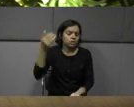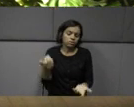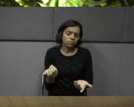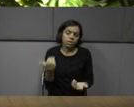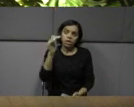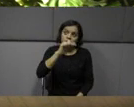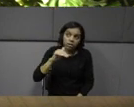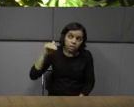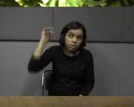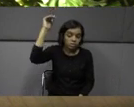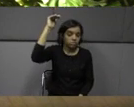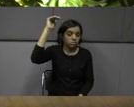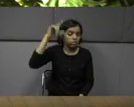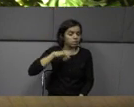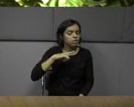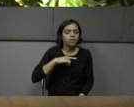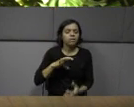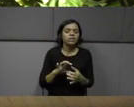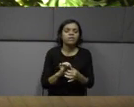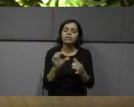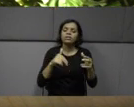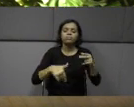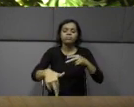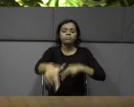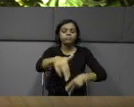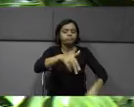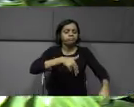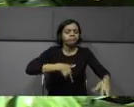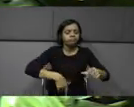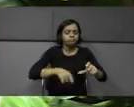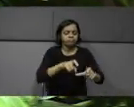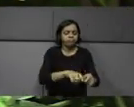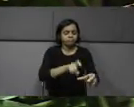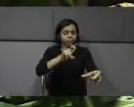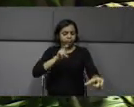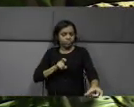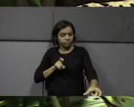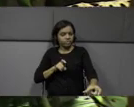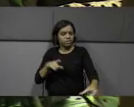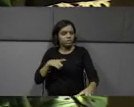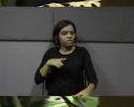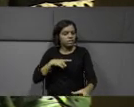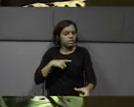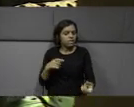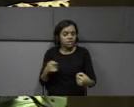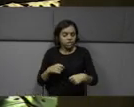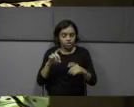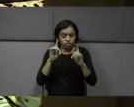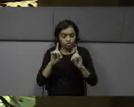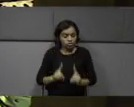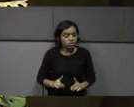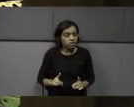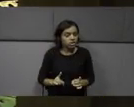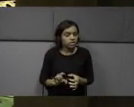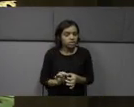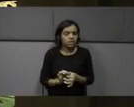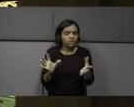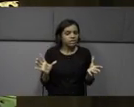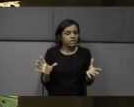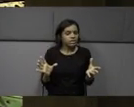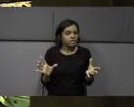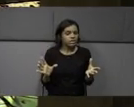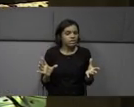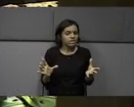consegue se libertar da lógica da tutelagem e que tem a universalidade dos direitos garantidos é totalmente diferente